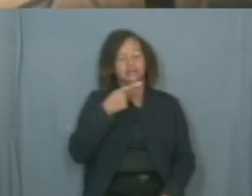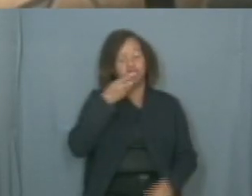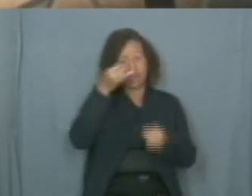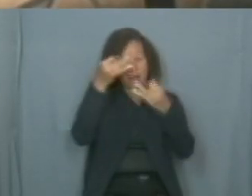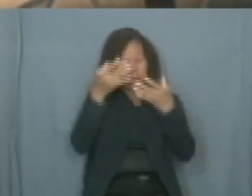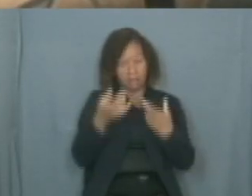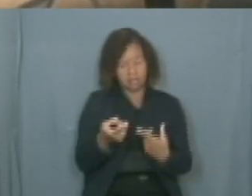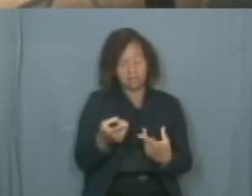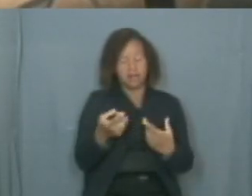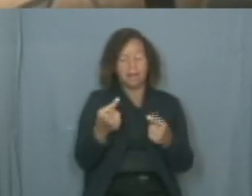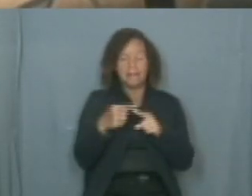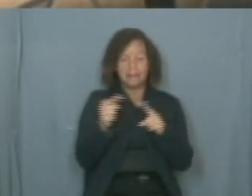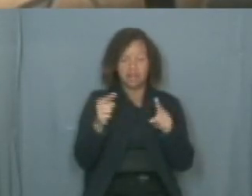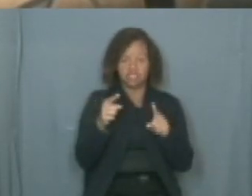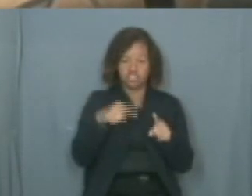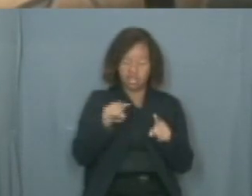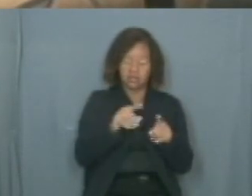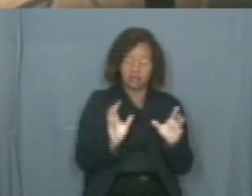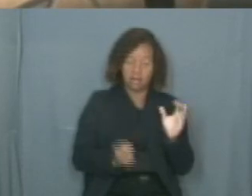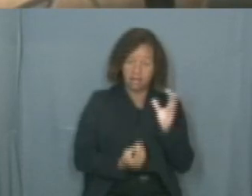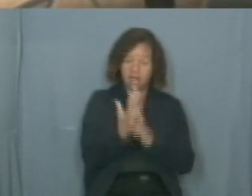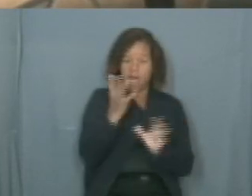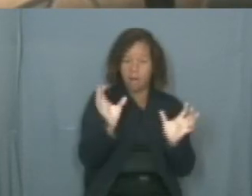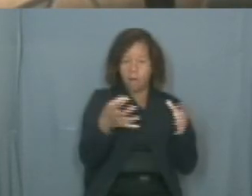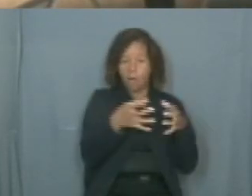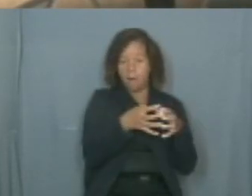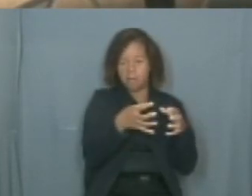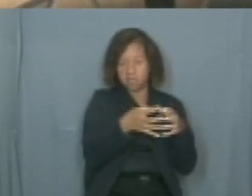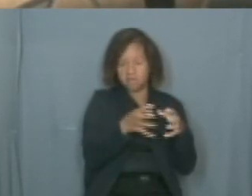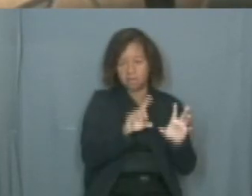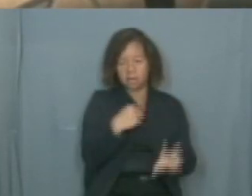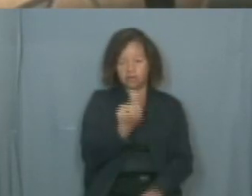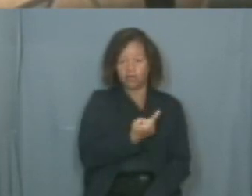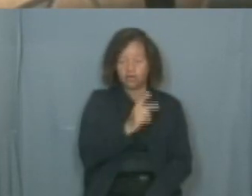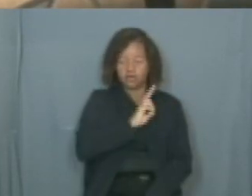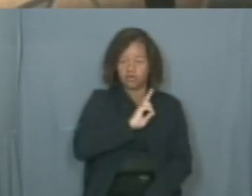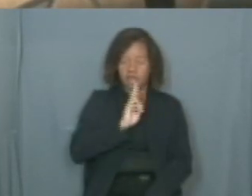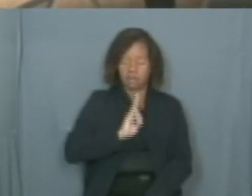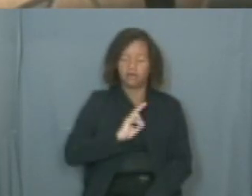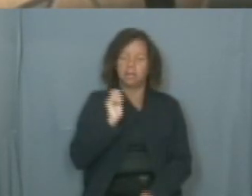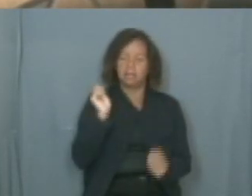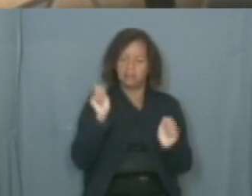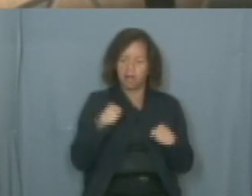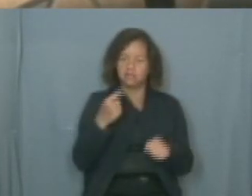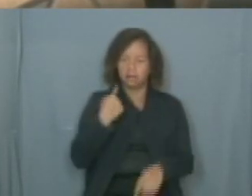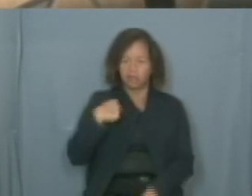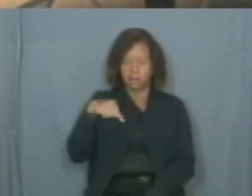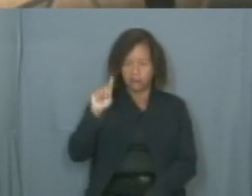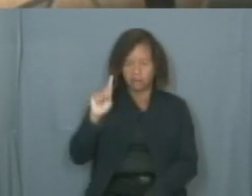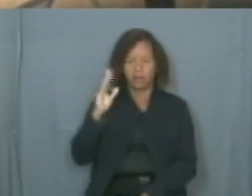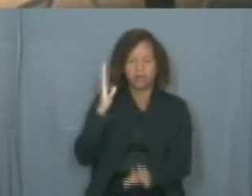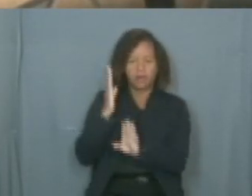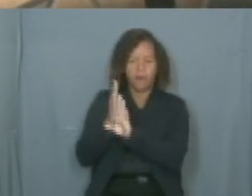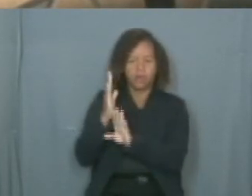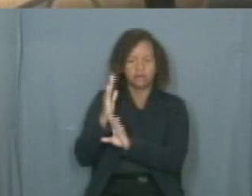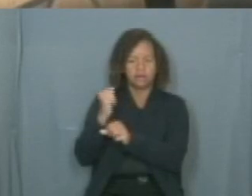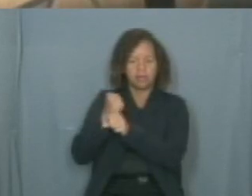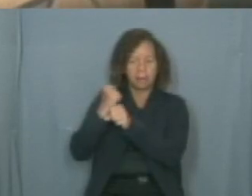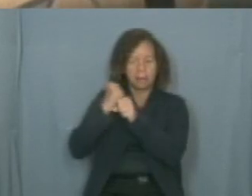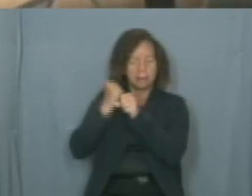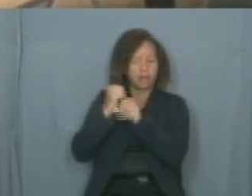e a indicação para a gente criar uma comissão para que nós, vereadores, possamos ir ao encontro dessas